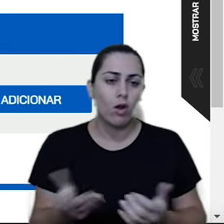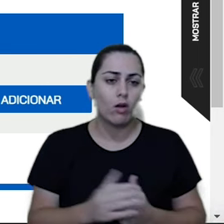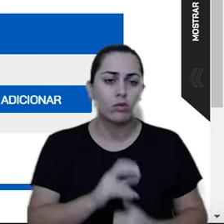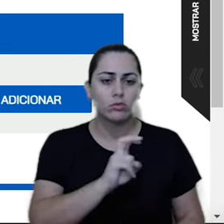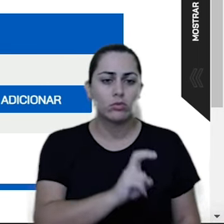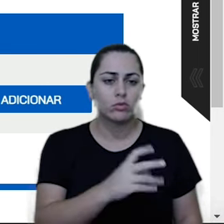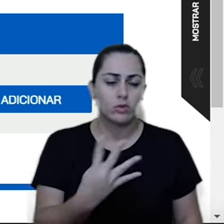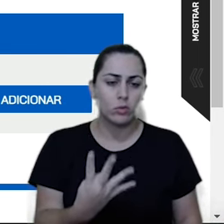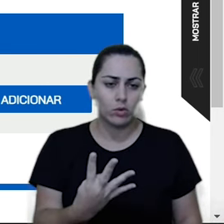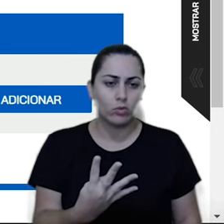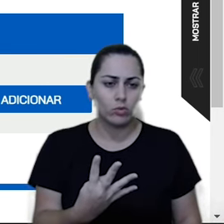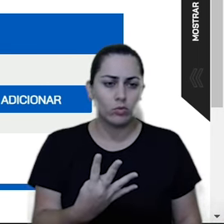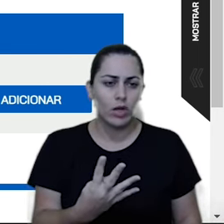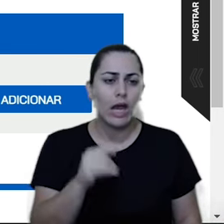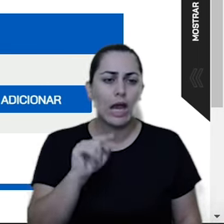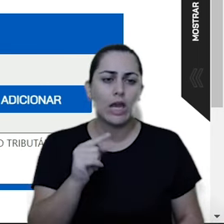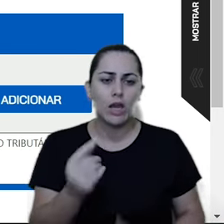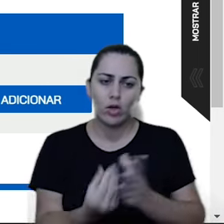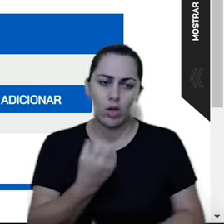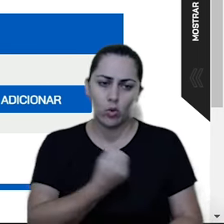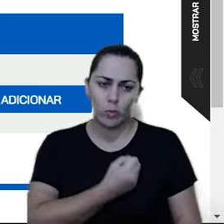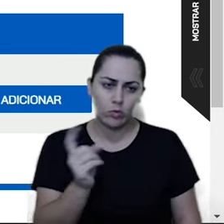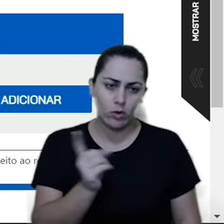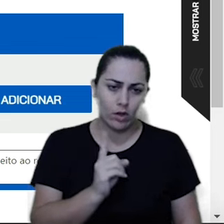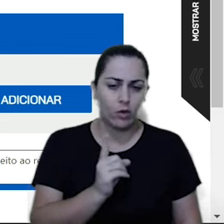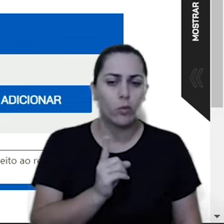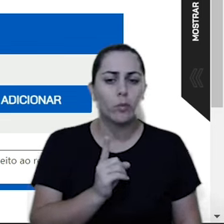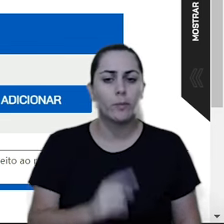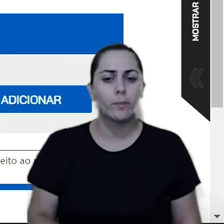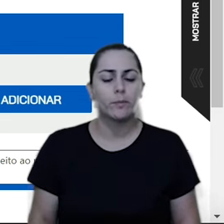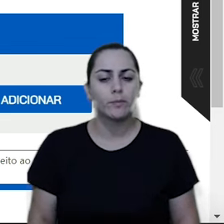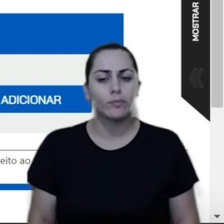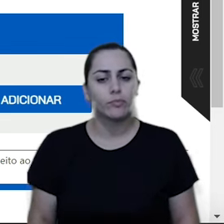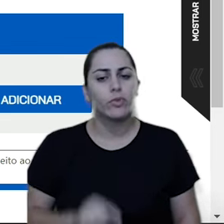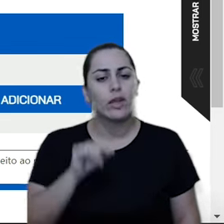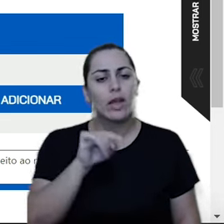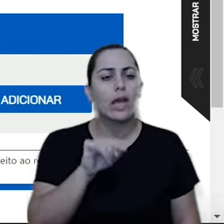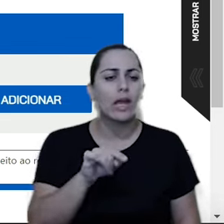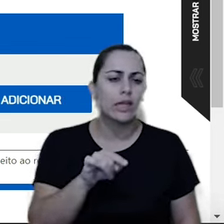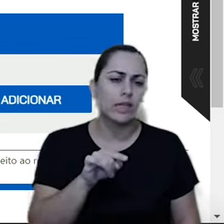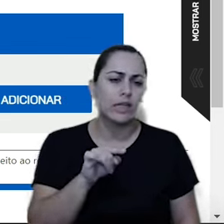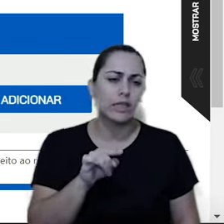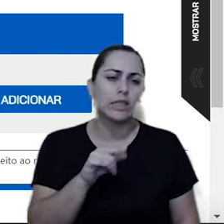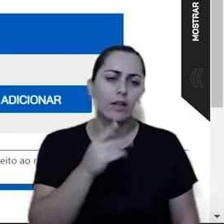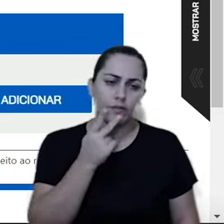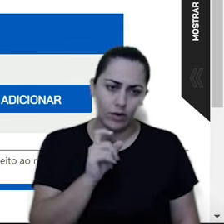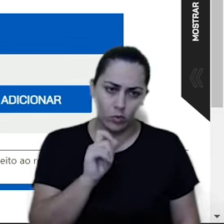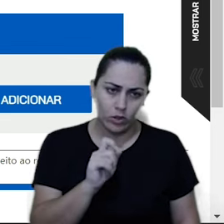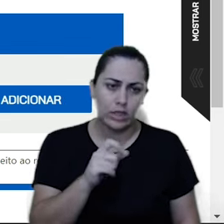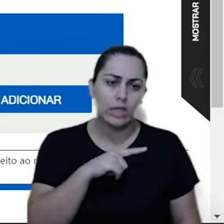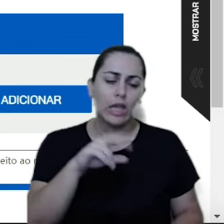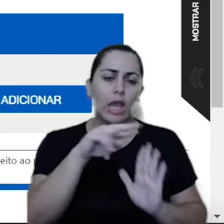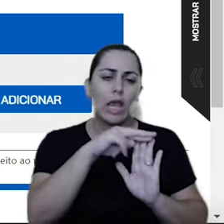aquela lá 54 aqui eu não tô número né aqui é assim ele tá chegando e falando ó você tá